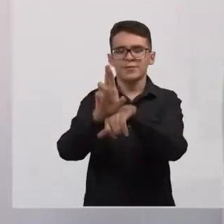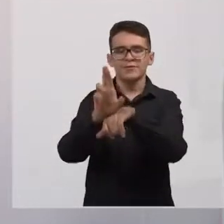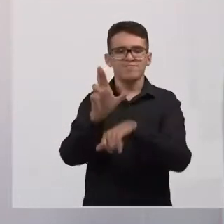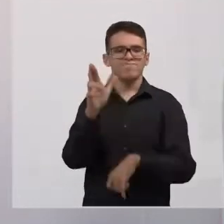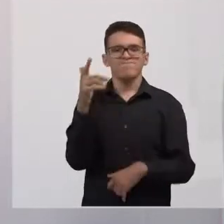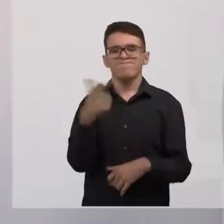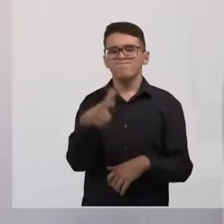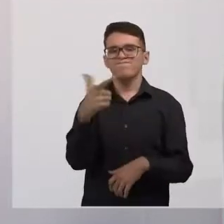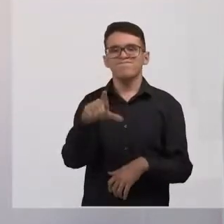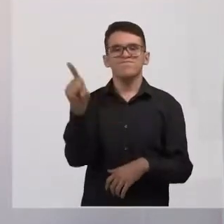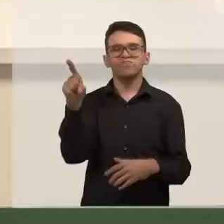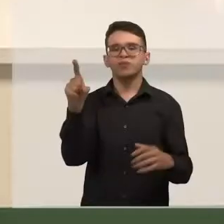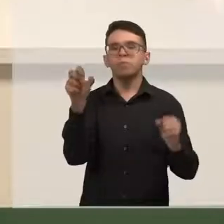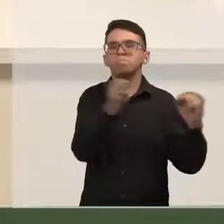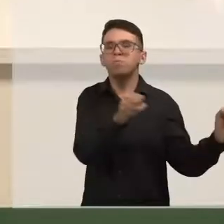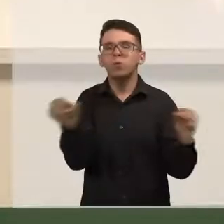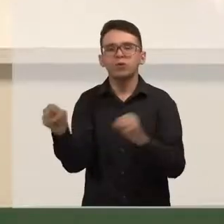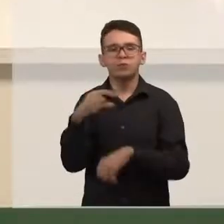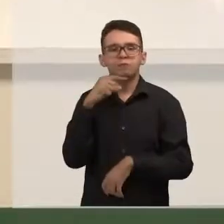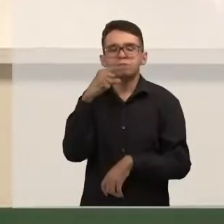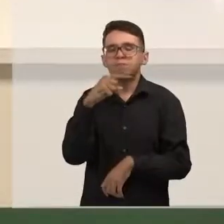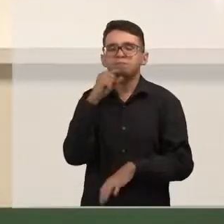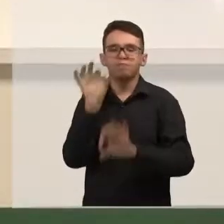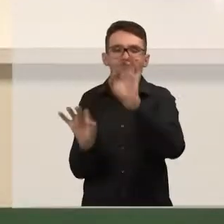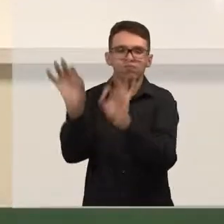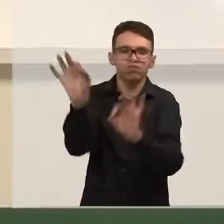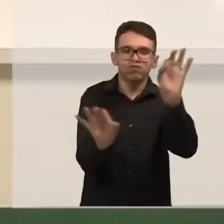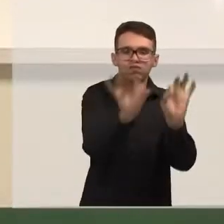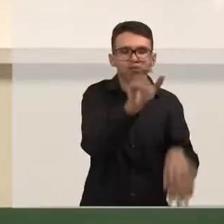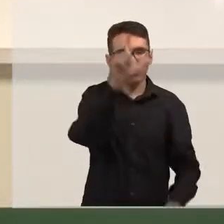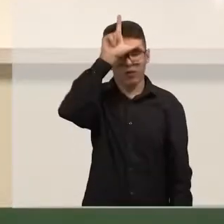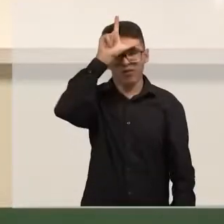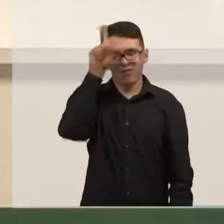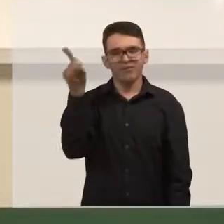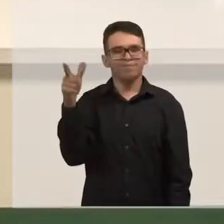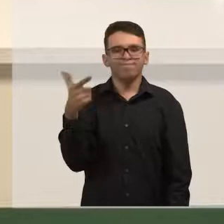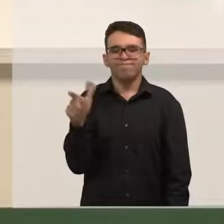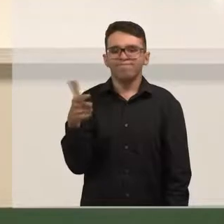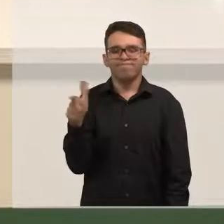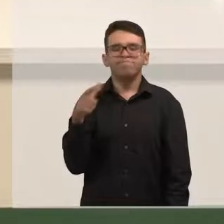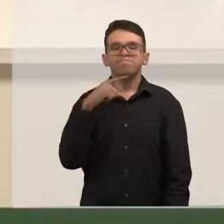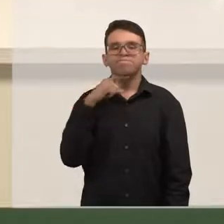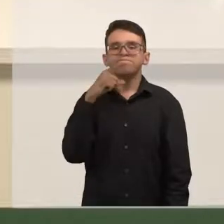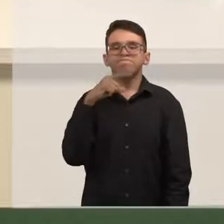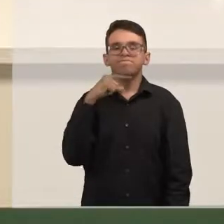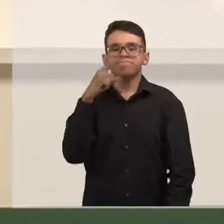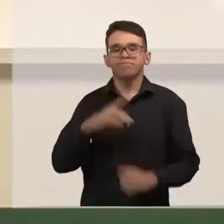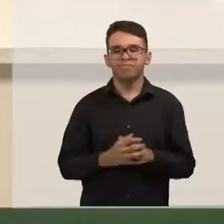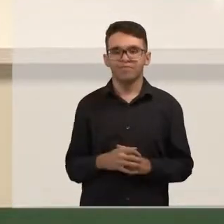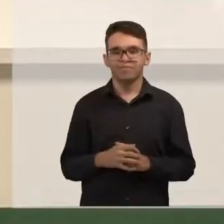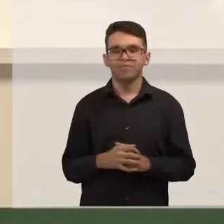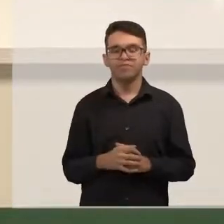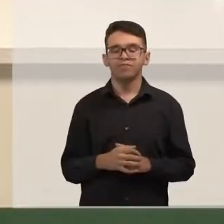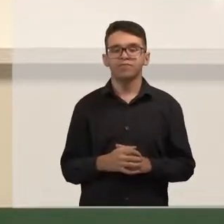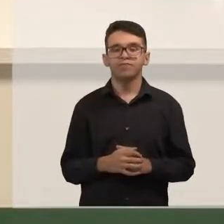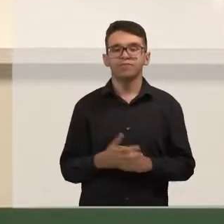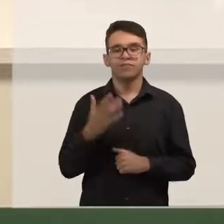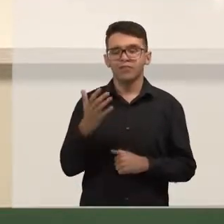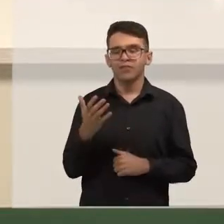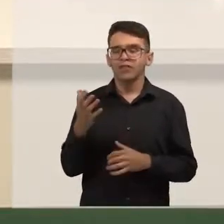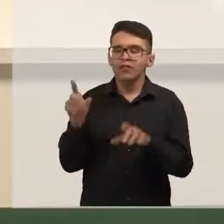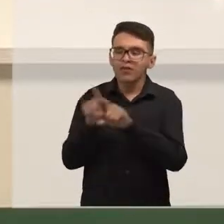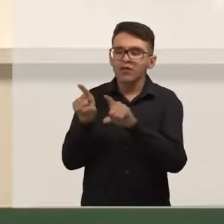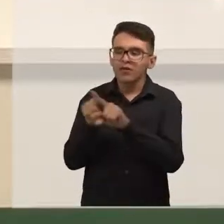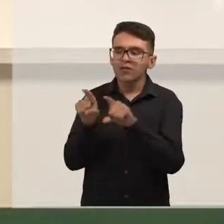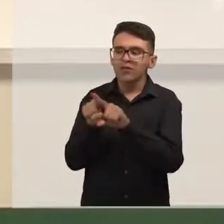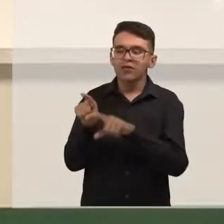peça forte. Ela não consegue botar ordem na casa, né, Luiz? Não consegue. Eu acho que... E o outro por exemplo, lado... a discussão da